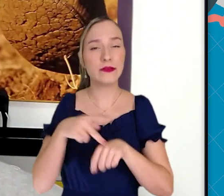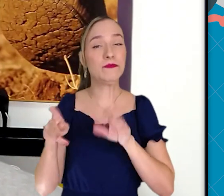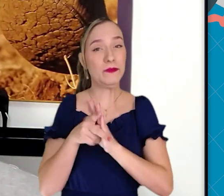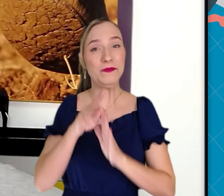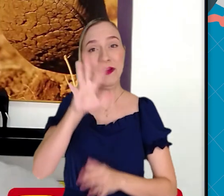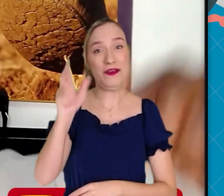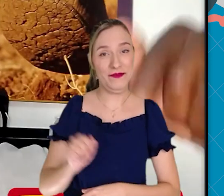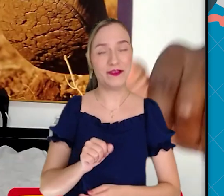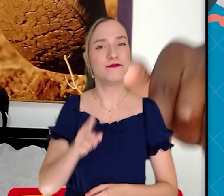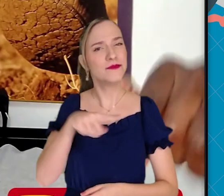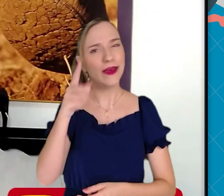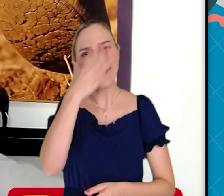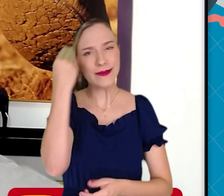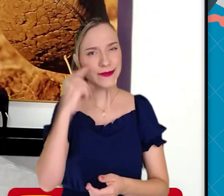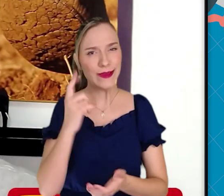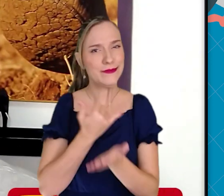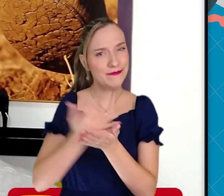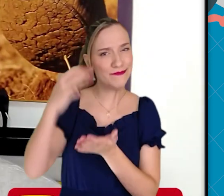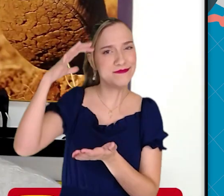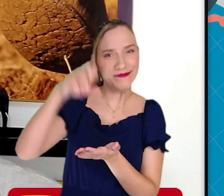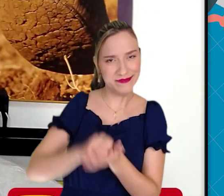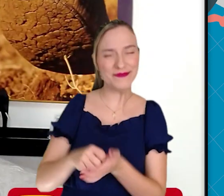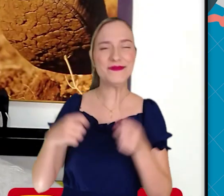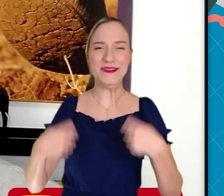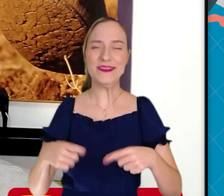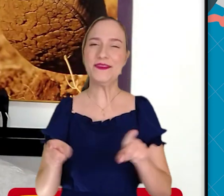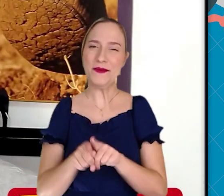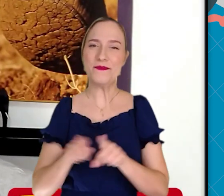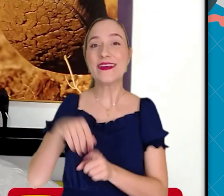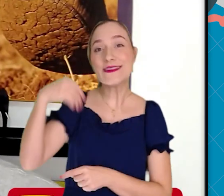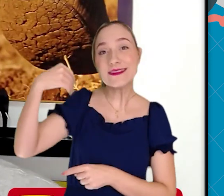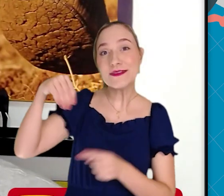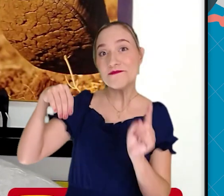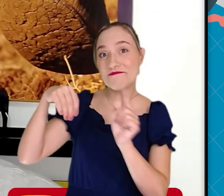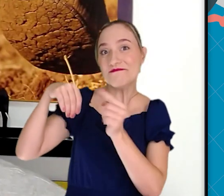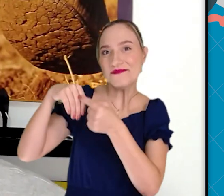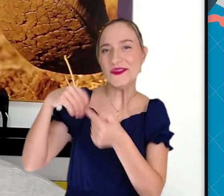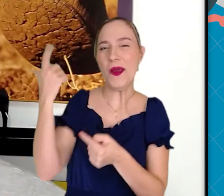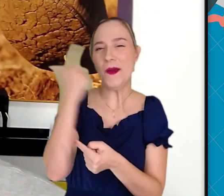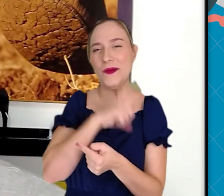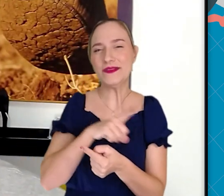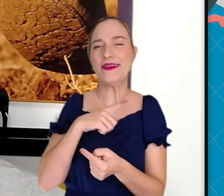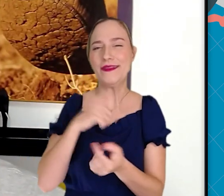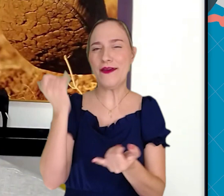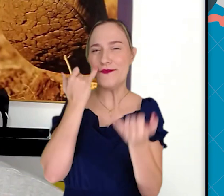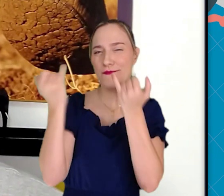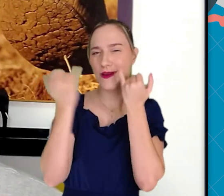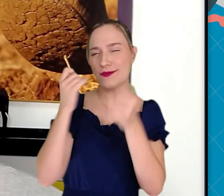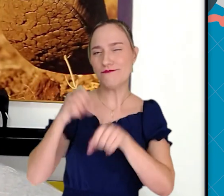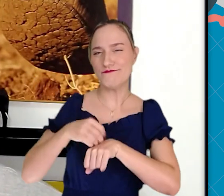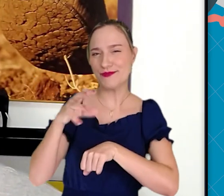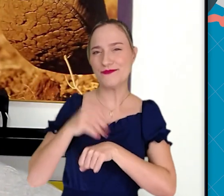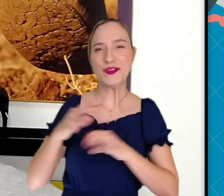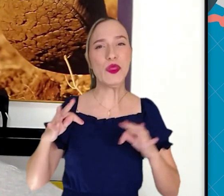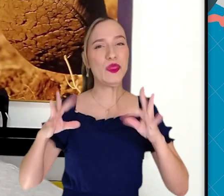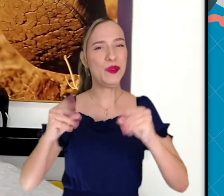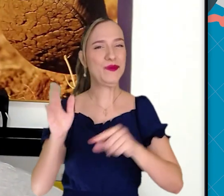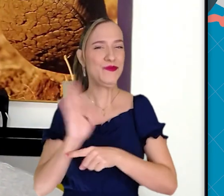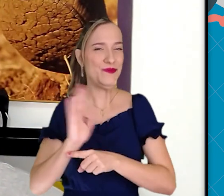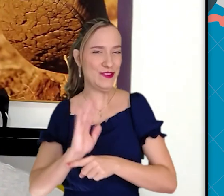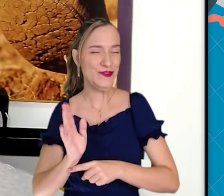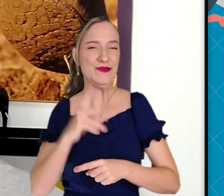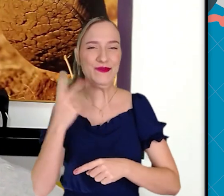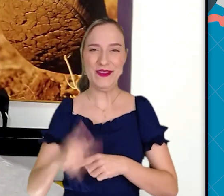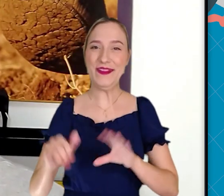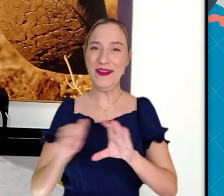não esqueça de você se inscrever aqui embaixo no nosso canal e acionar o sininho de notificações para que você receba todos os vídeos que a gente